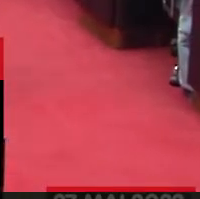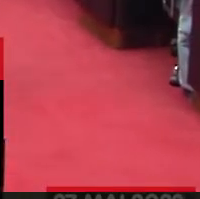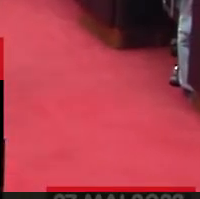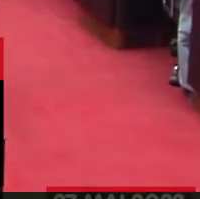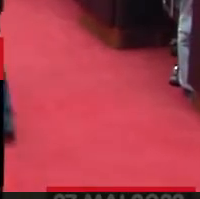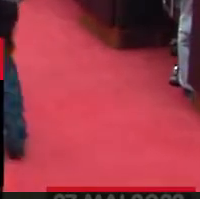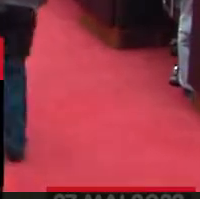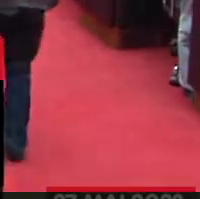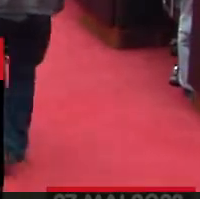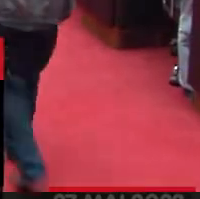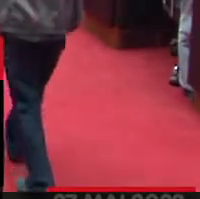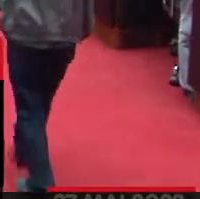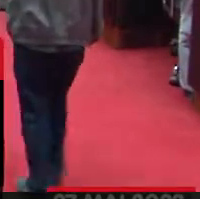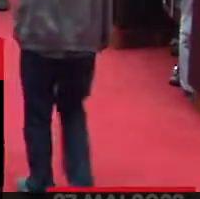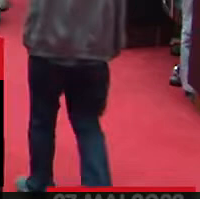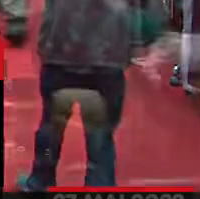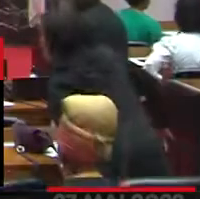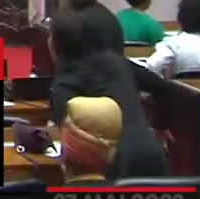E aí